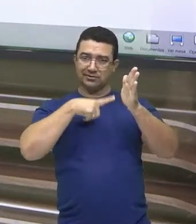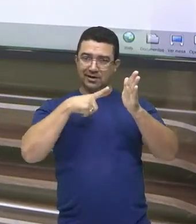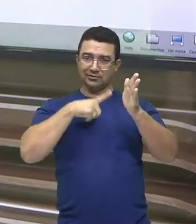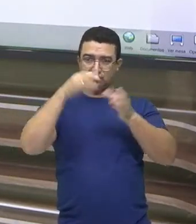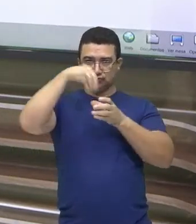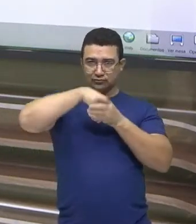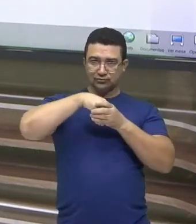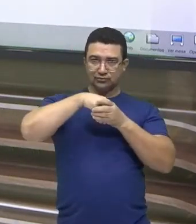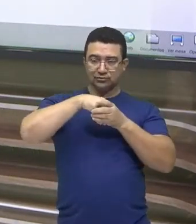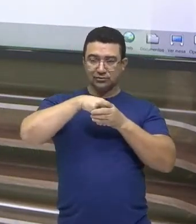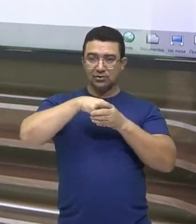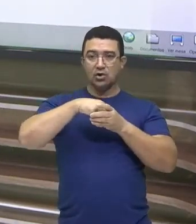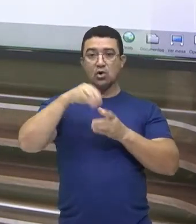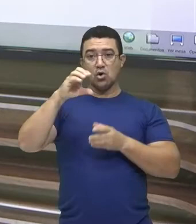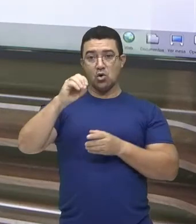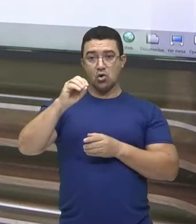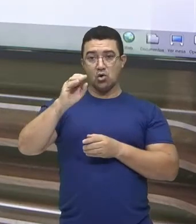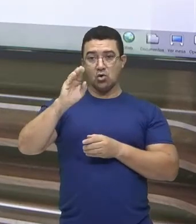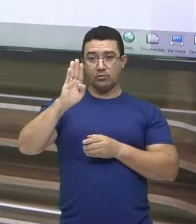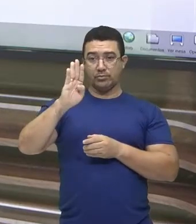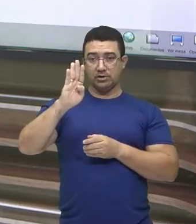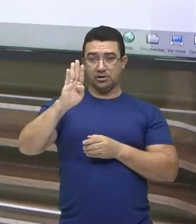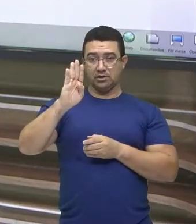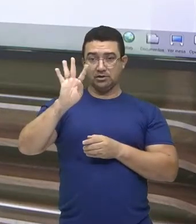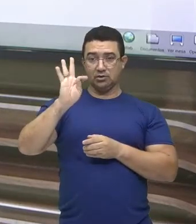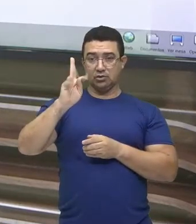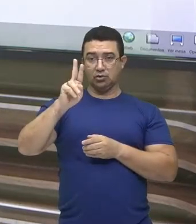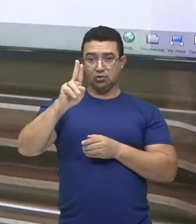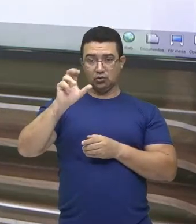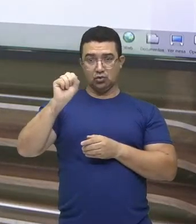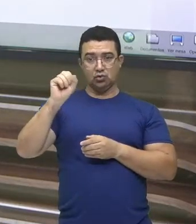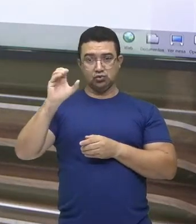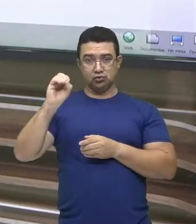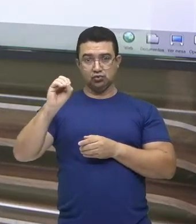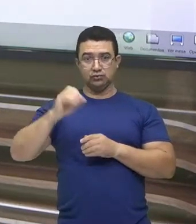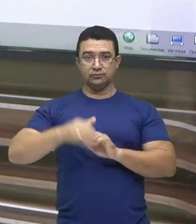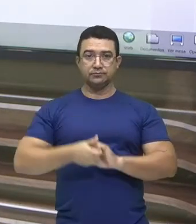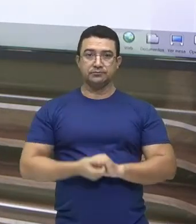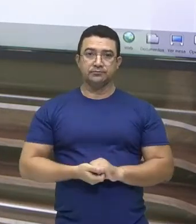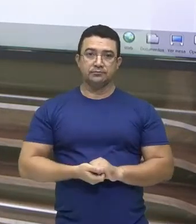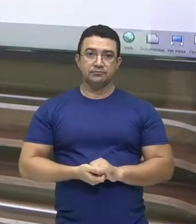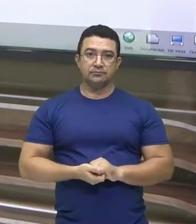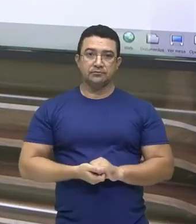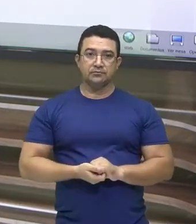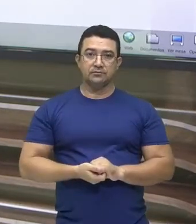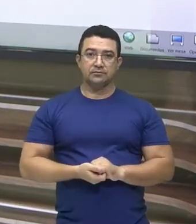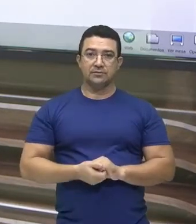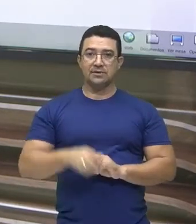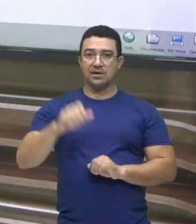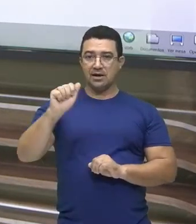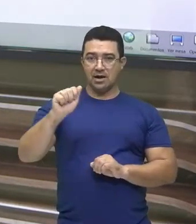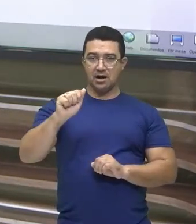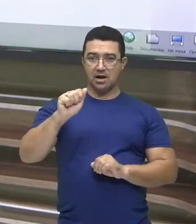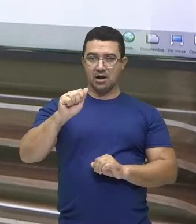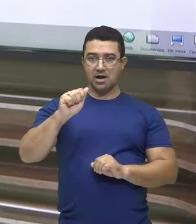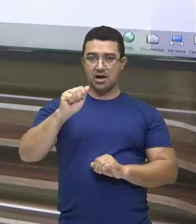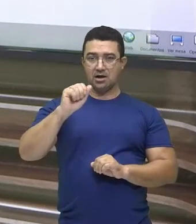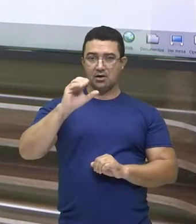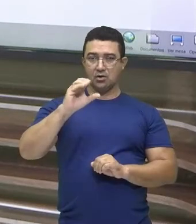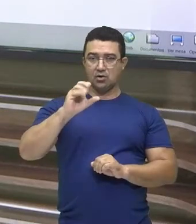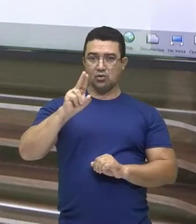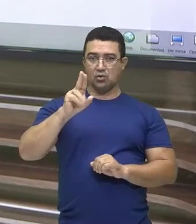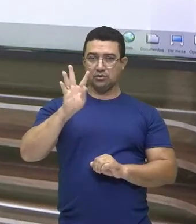palavrinha obtusângulo vem de obtuso, de ângulo obtuso, tá? Acutângulo vem de,